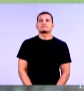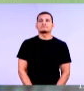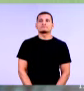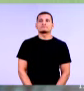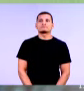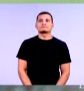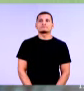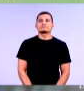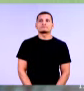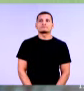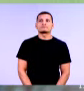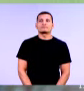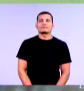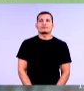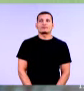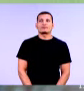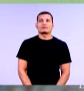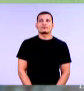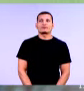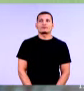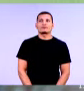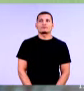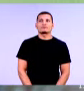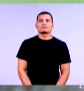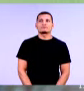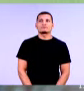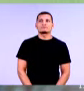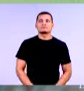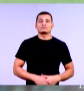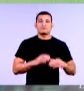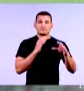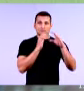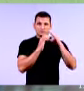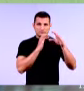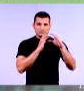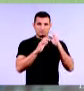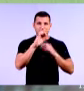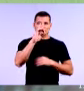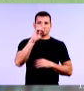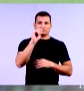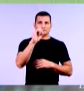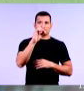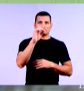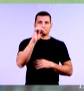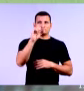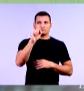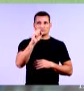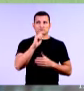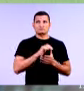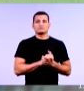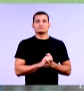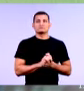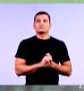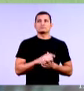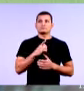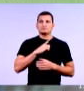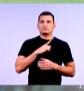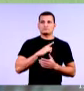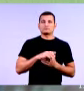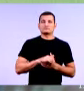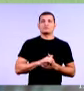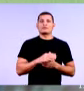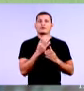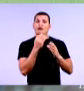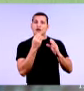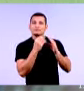Bom, então, comunicação de dados, requisitos, entrega, integridade e eficiência